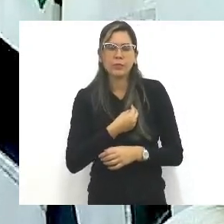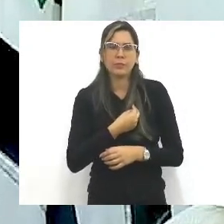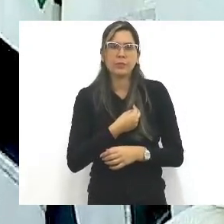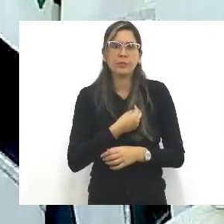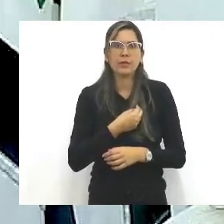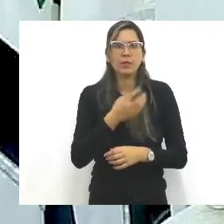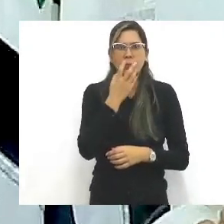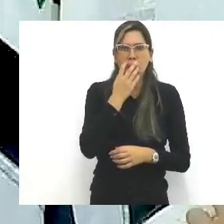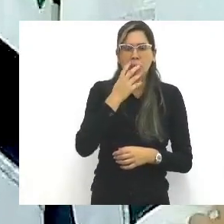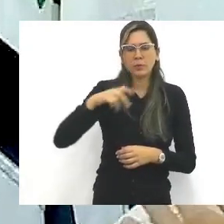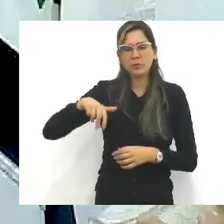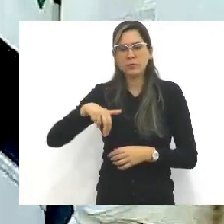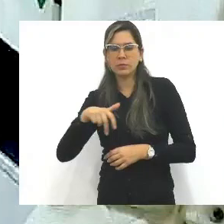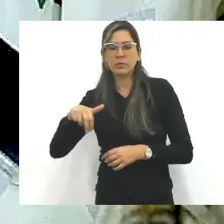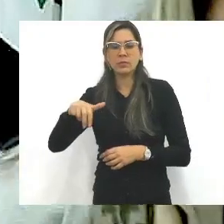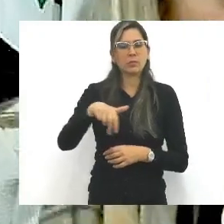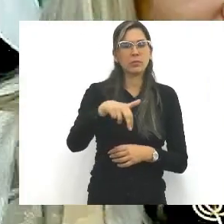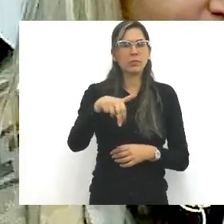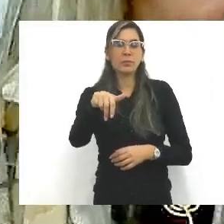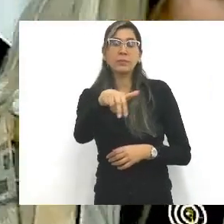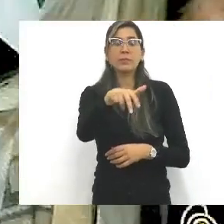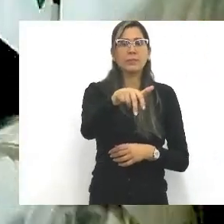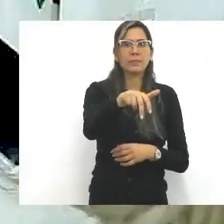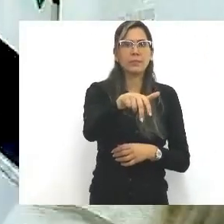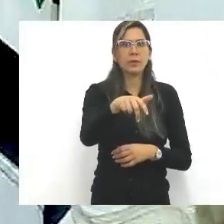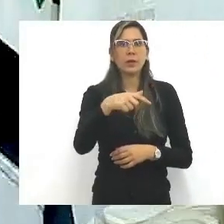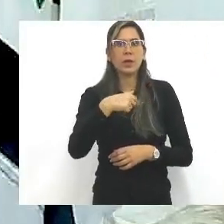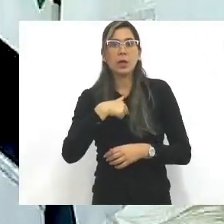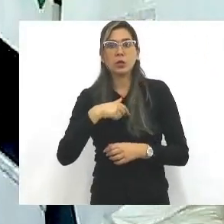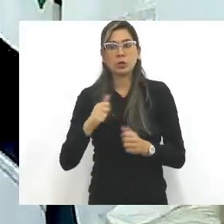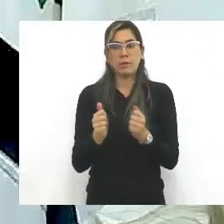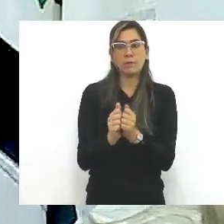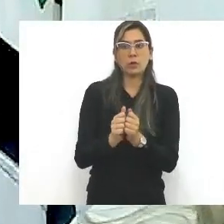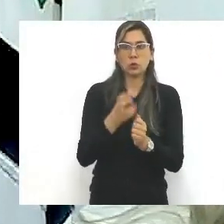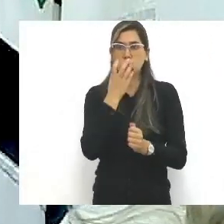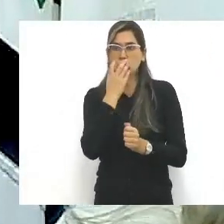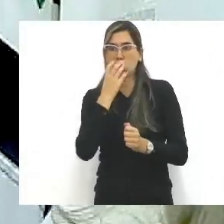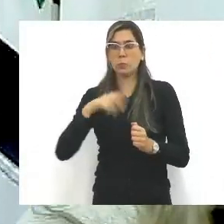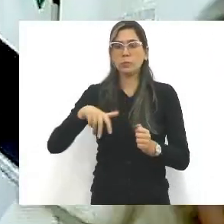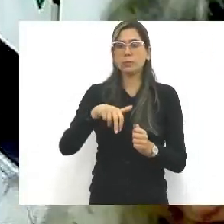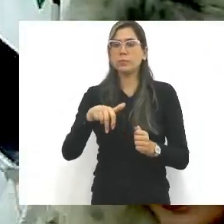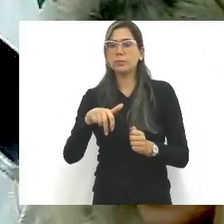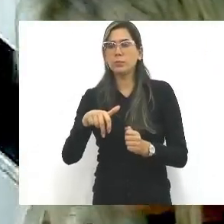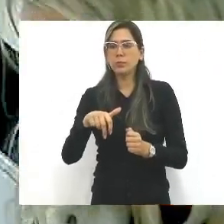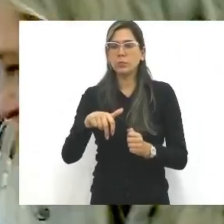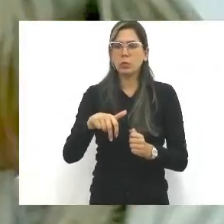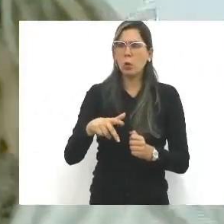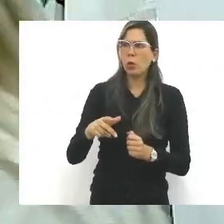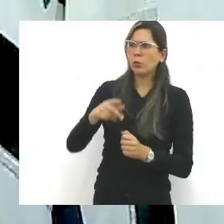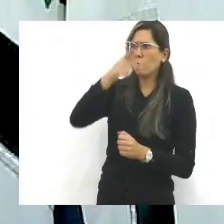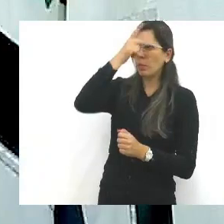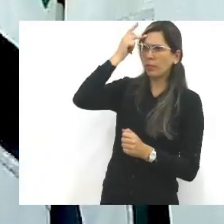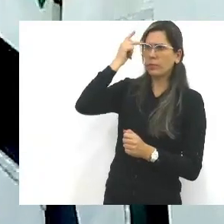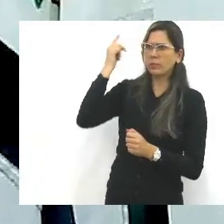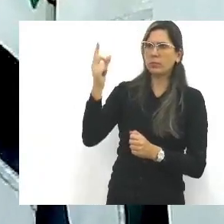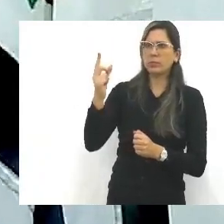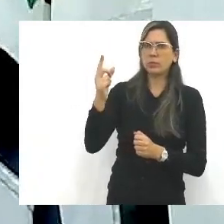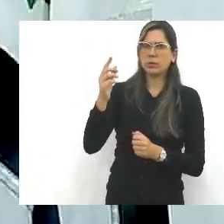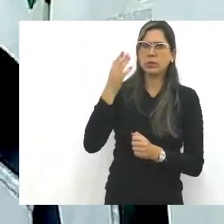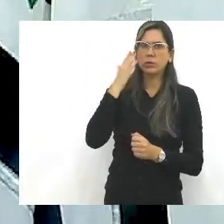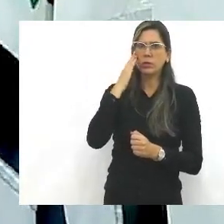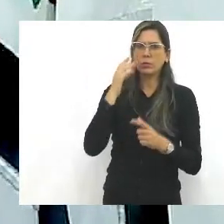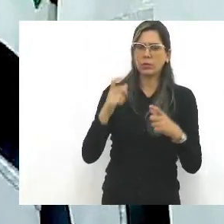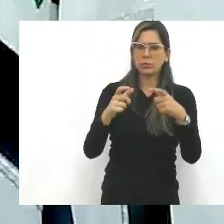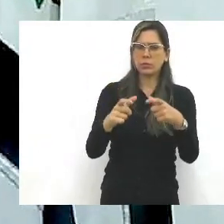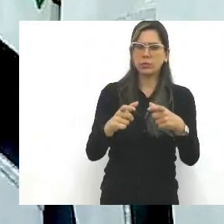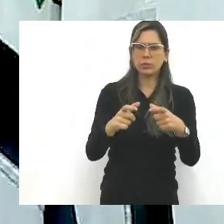gente caminhava na frente do quartel. E num desses dias, eu estava com o Jagolé, lá na porta do quartel, quando de repente uma pessoa, só para que vocês se